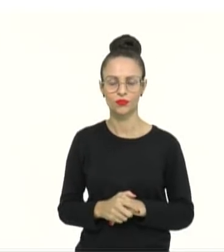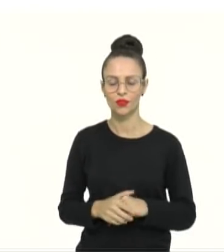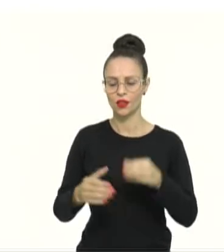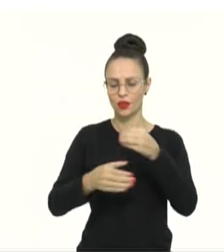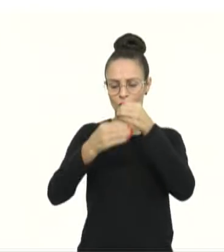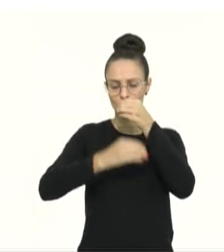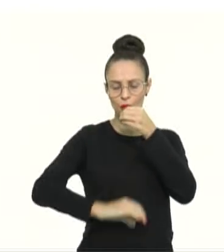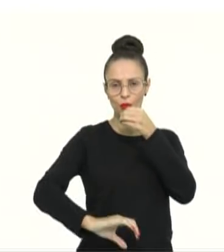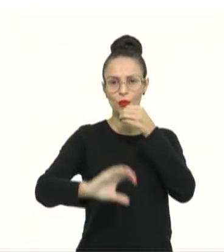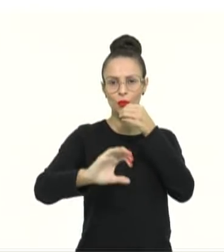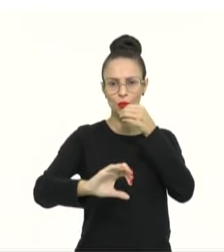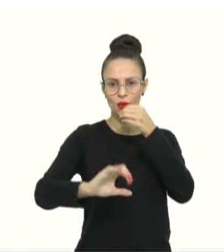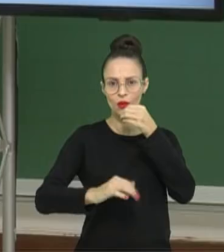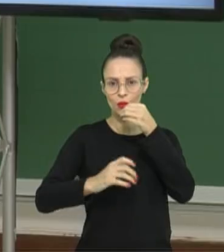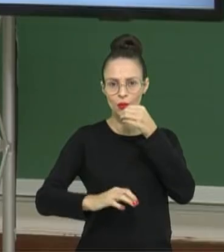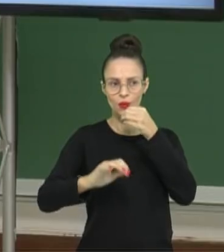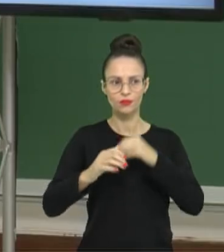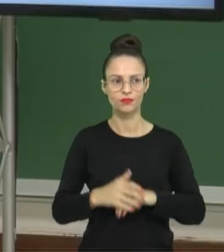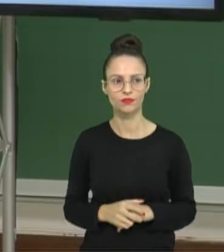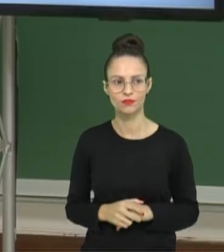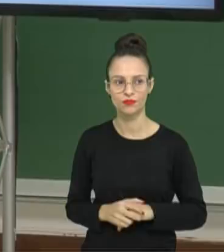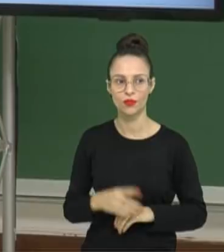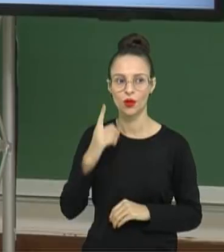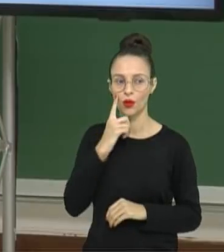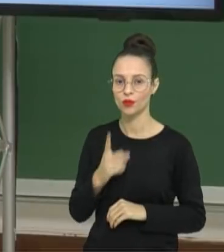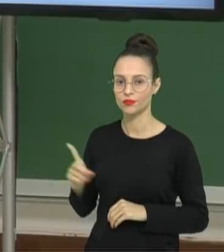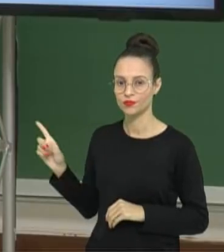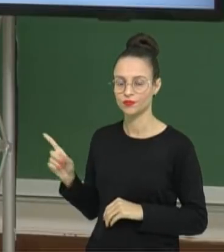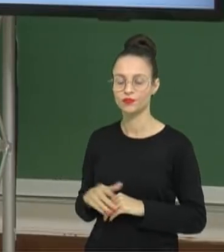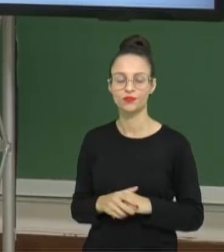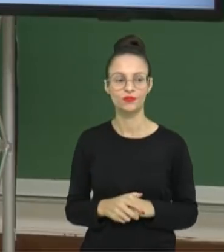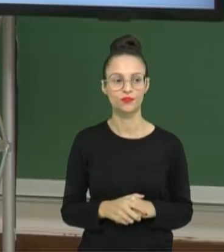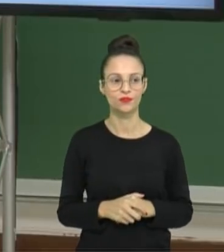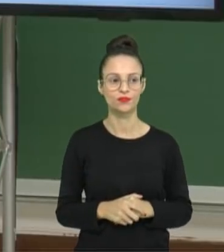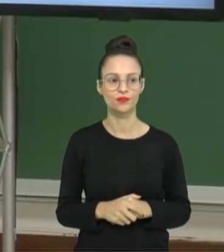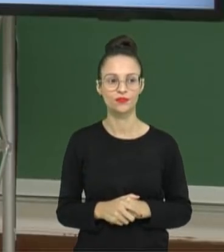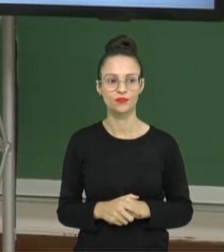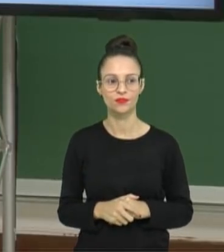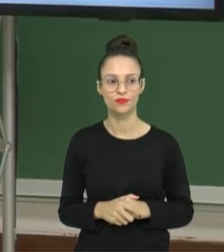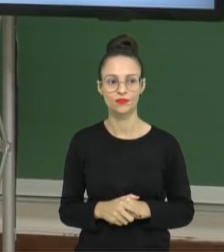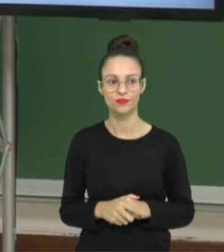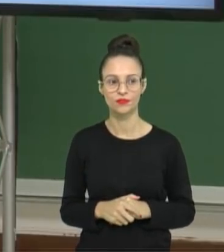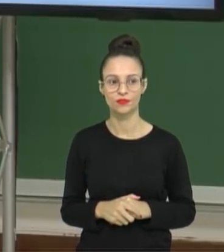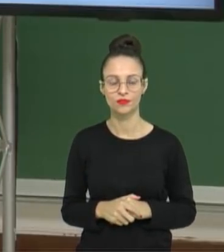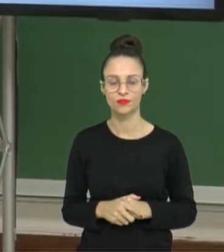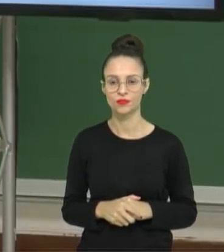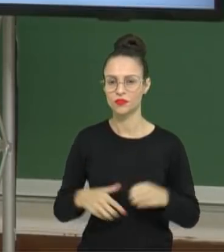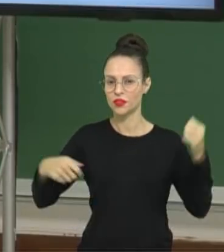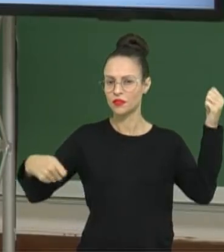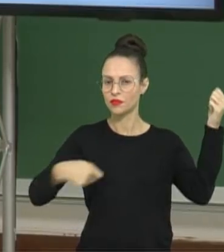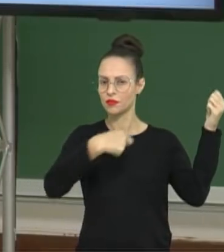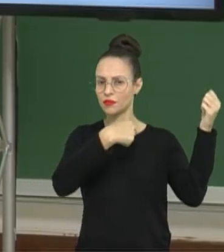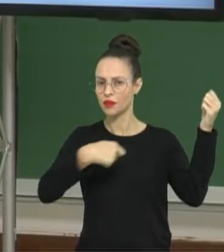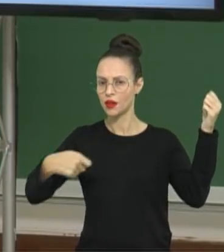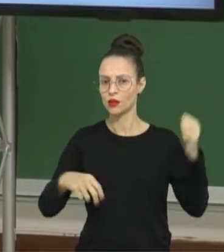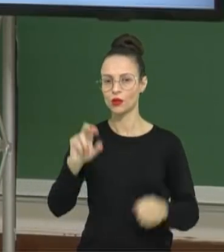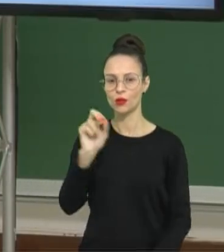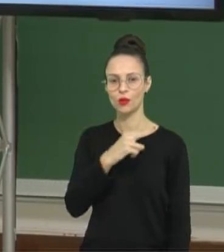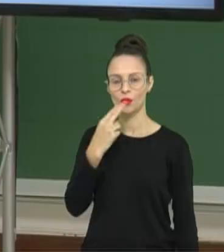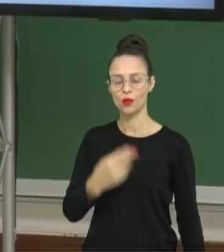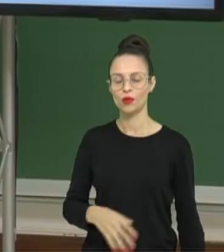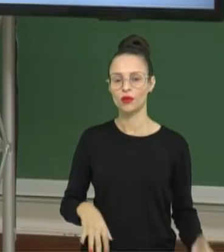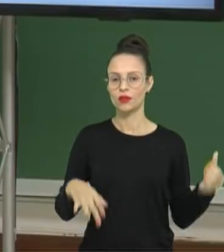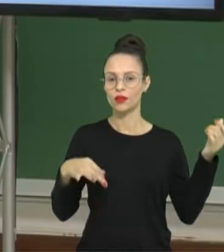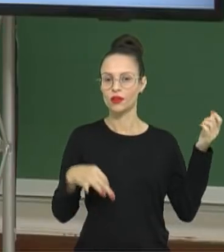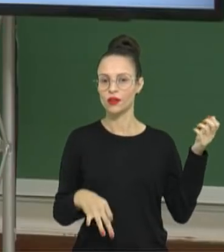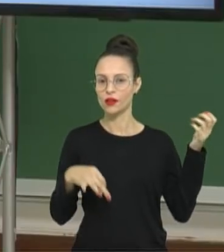Saxofone or harp? Observa. E aqui o Homer, playing violin or